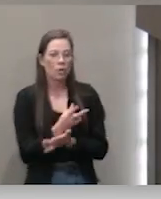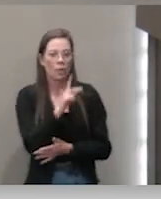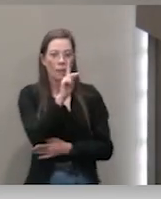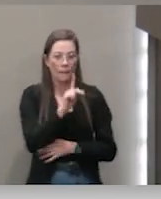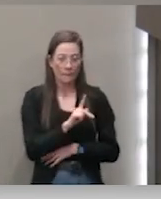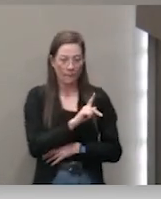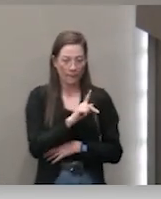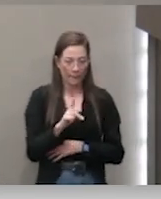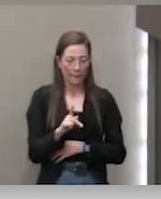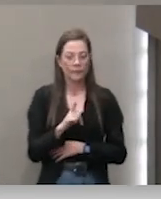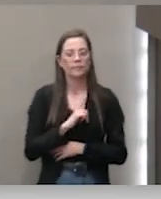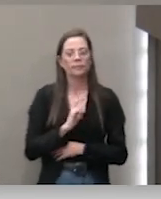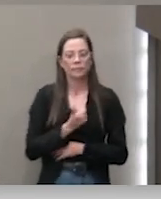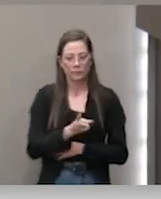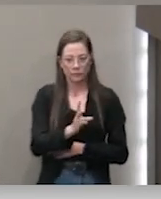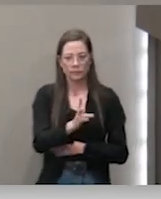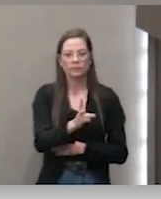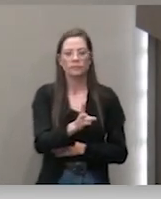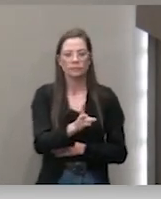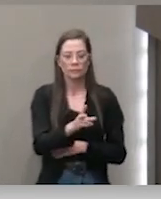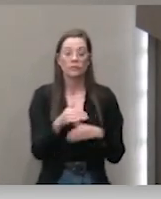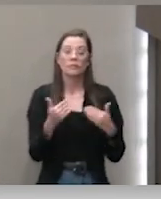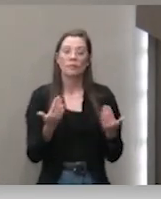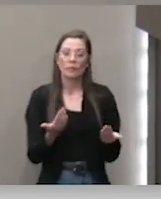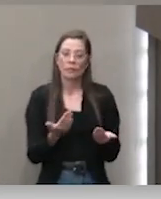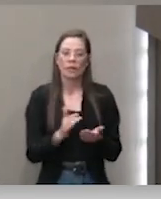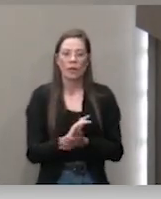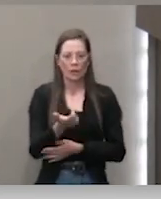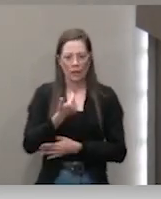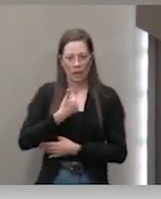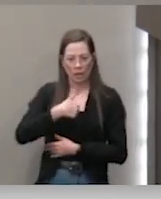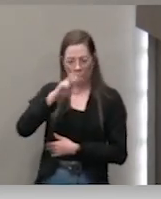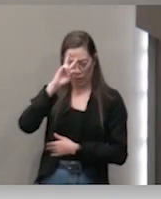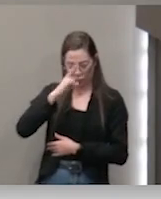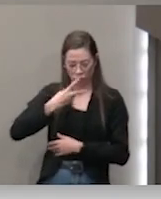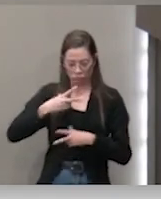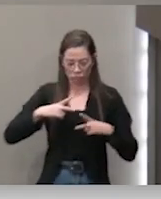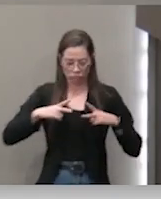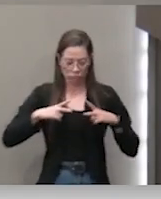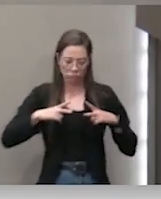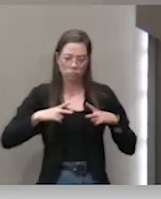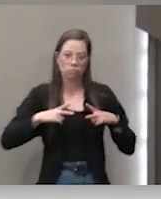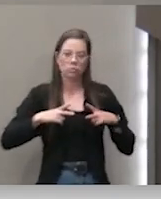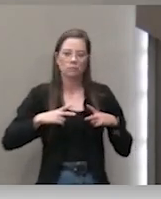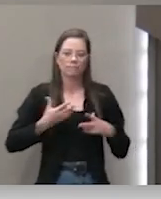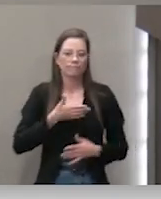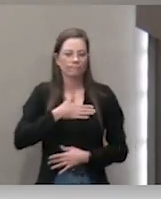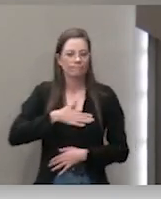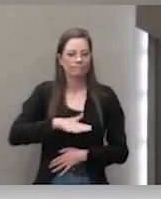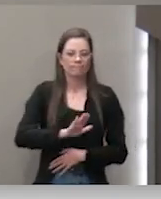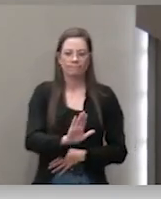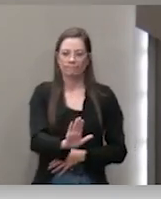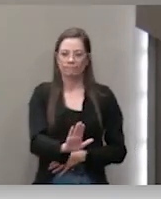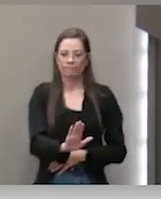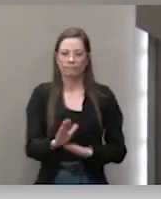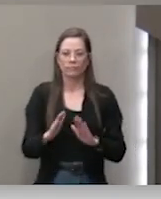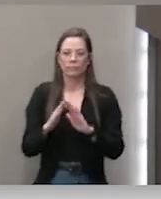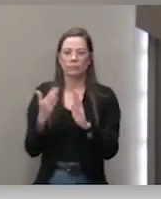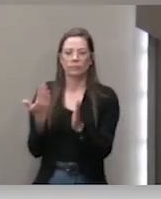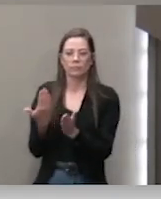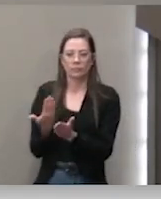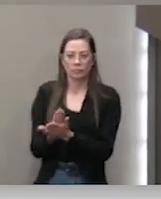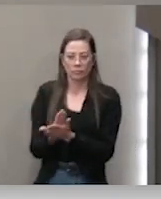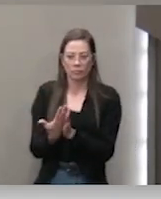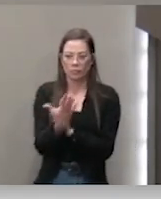seus oráculos, né? Então, eu particularmente não gosto da escola